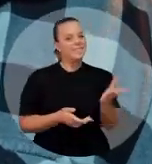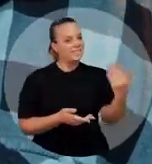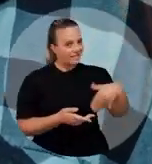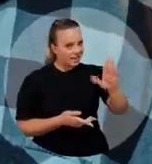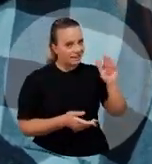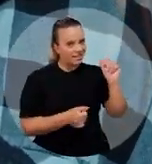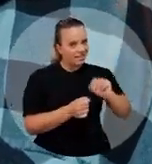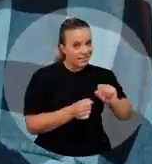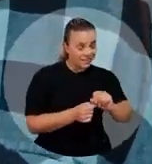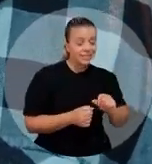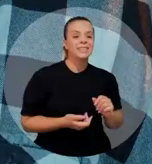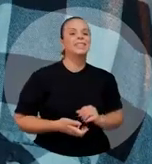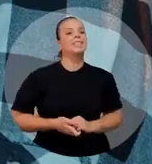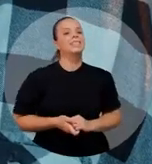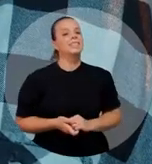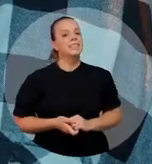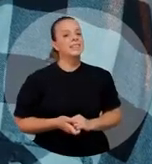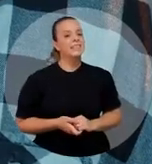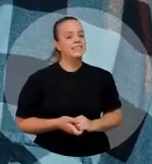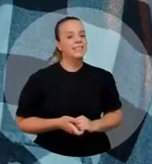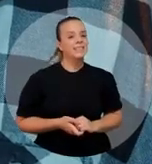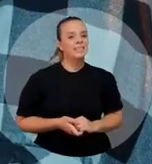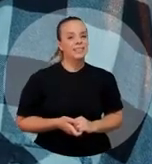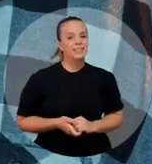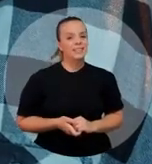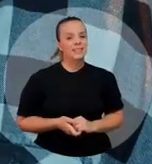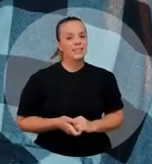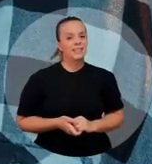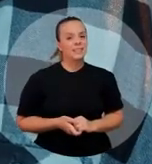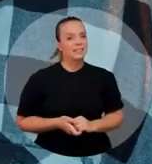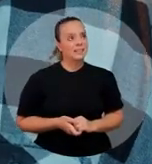vira, faz. Mas,